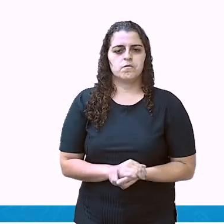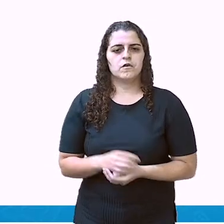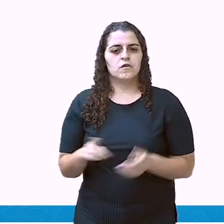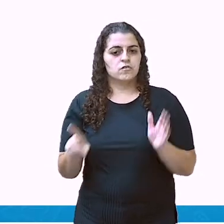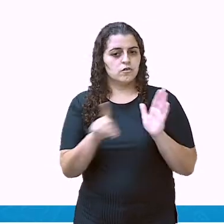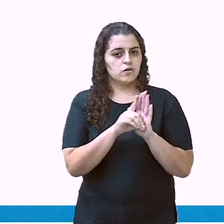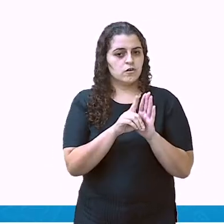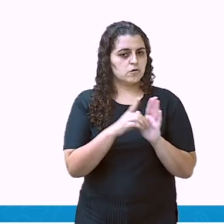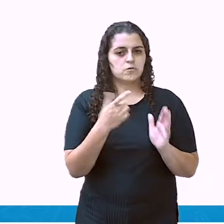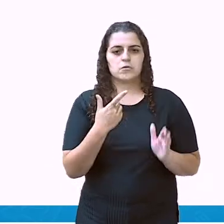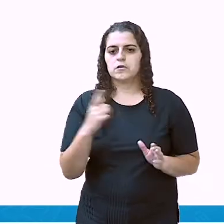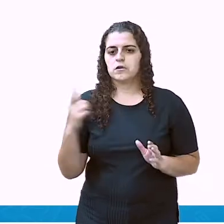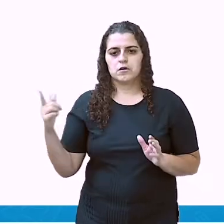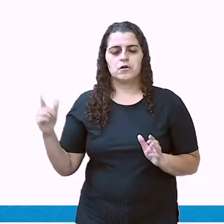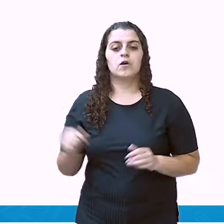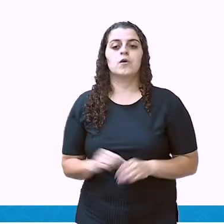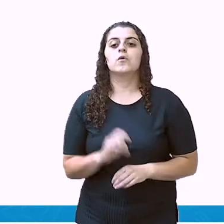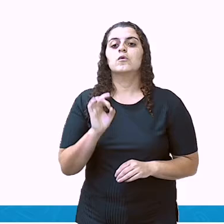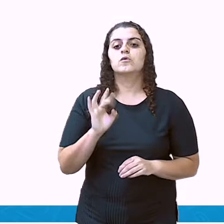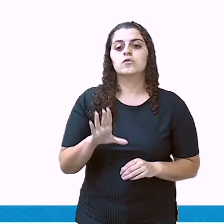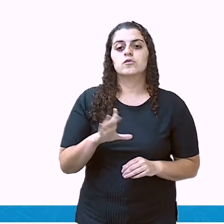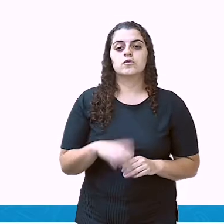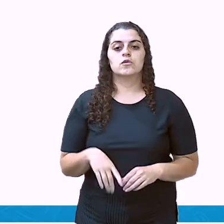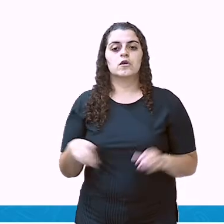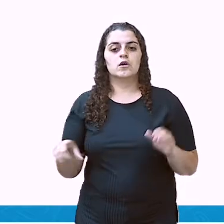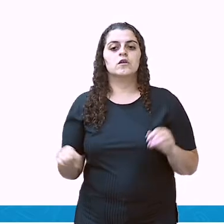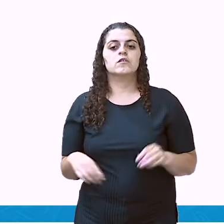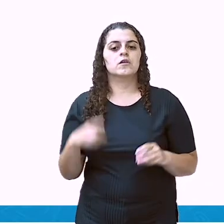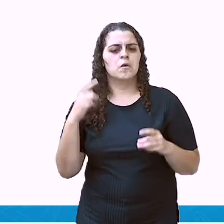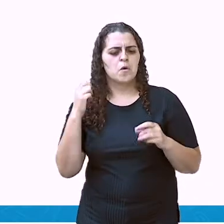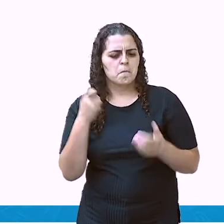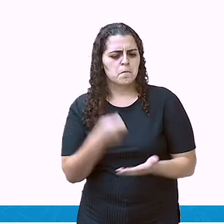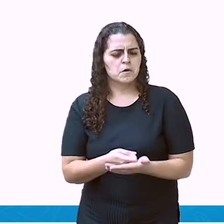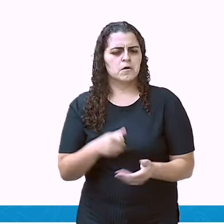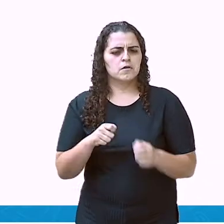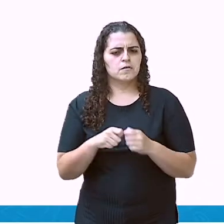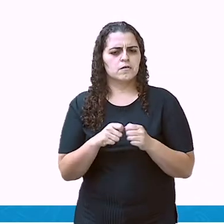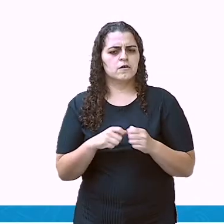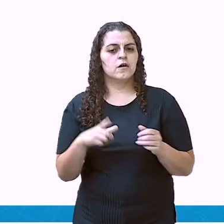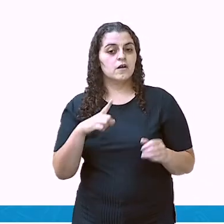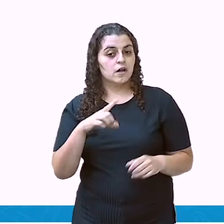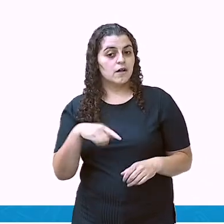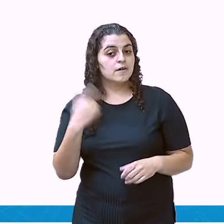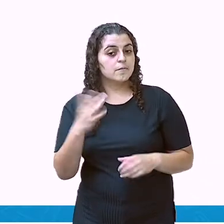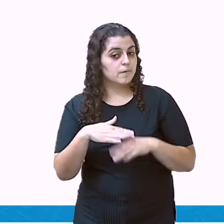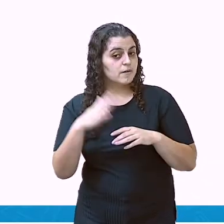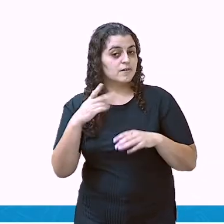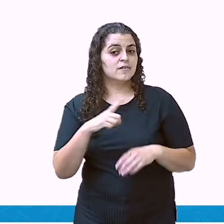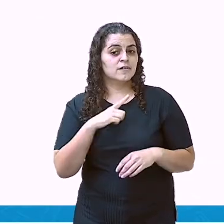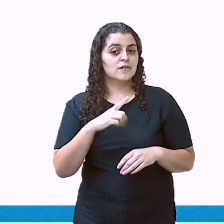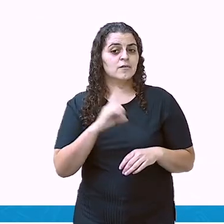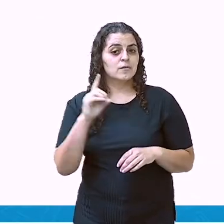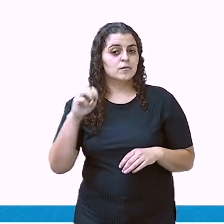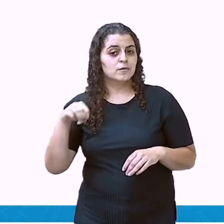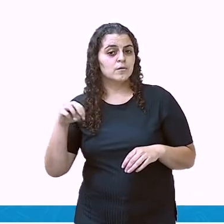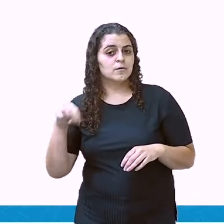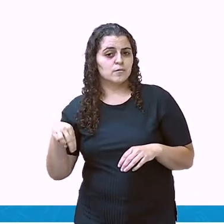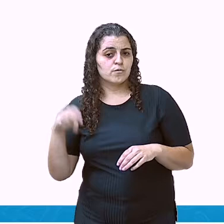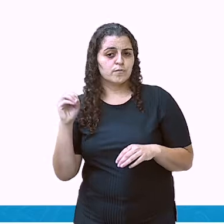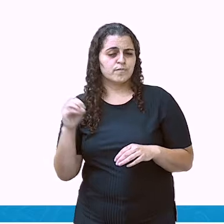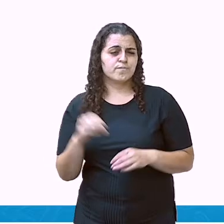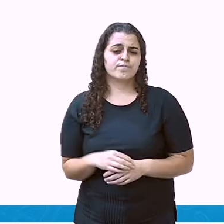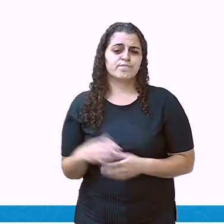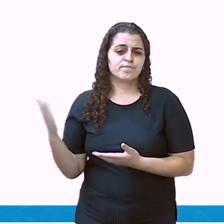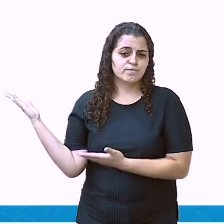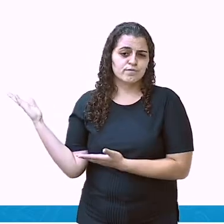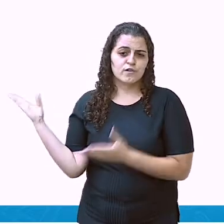só deveres, ter um proprietário. Então, a história da escravidão, muito resumida para vocês,